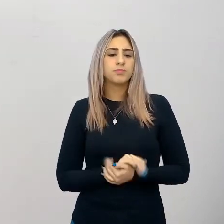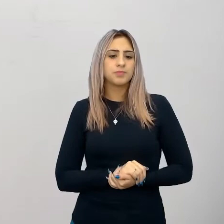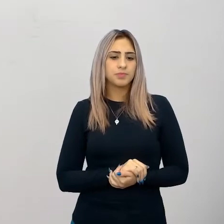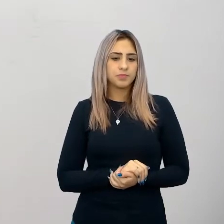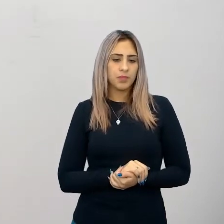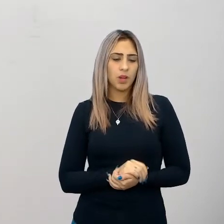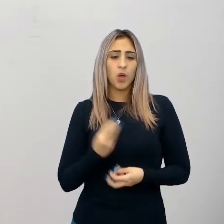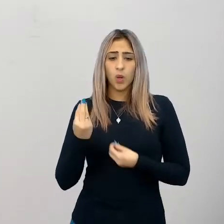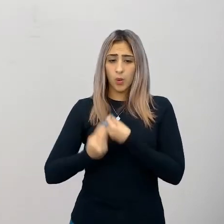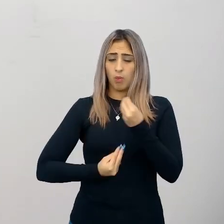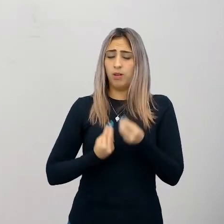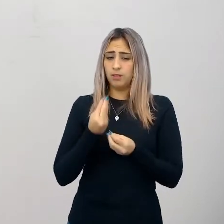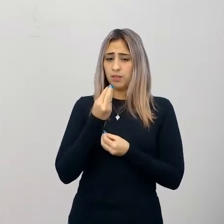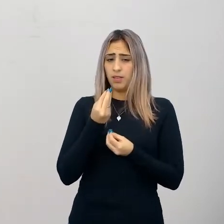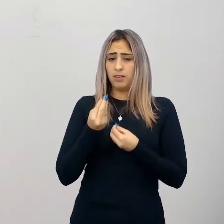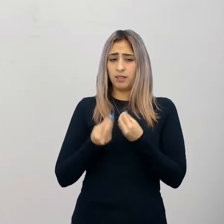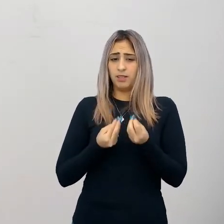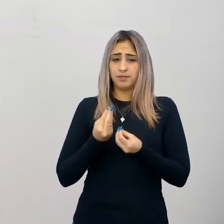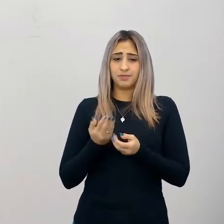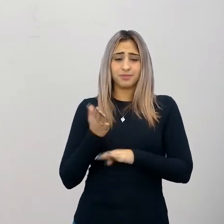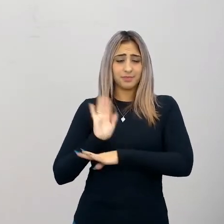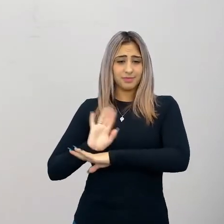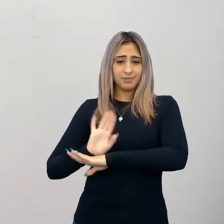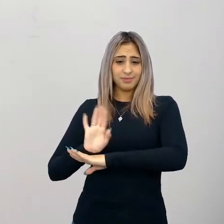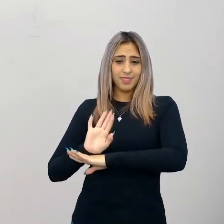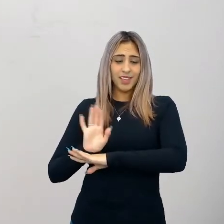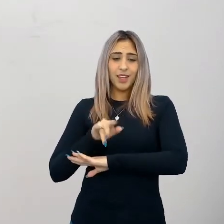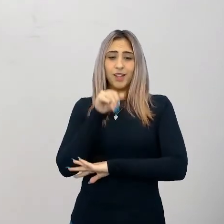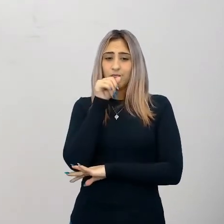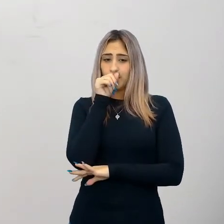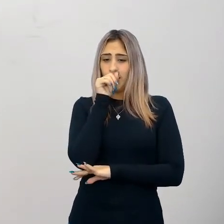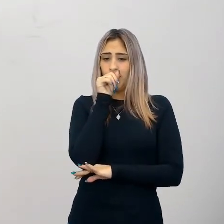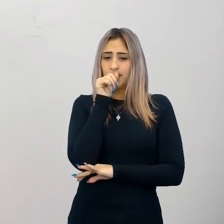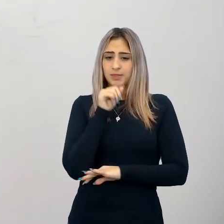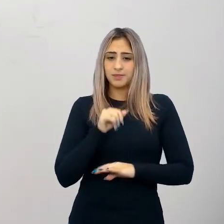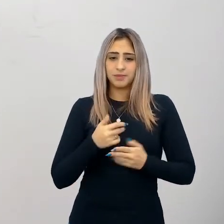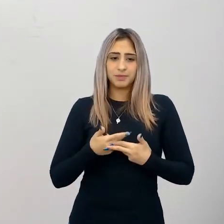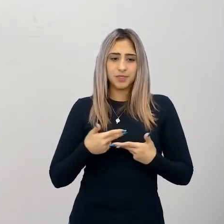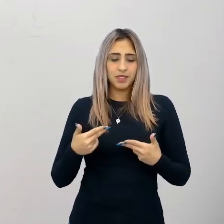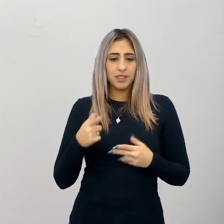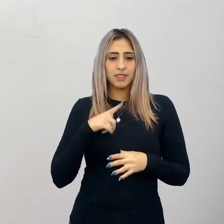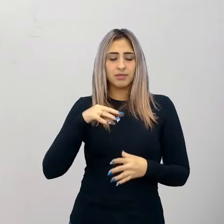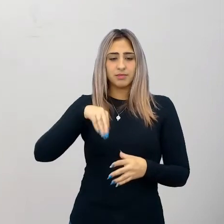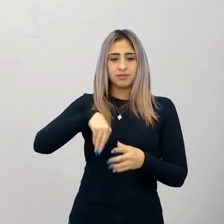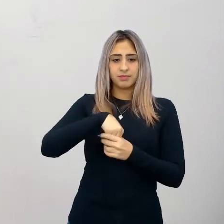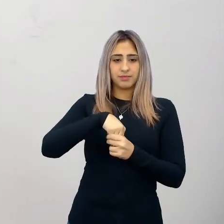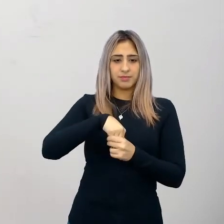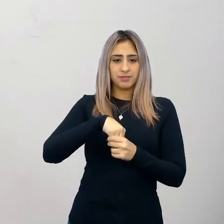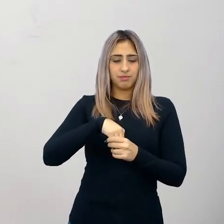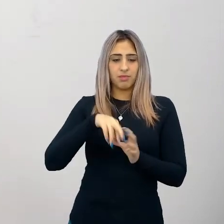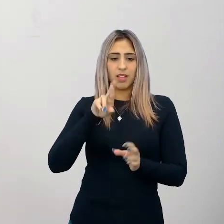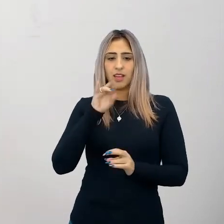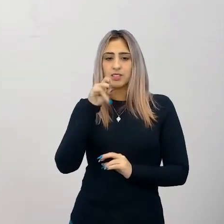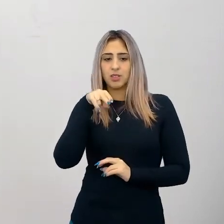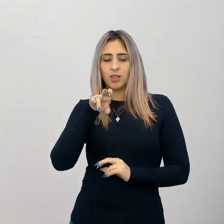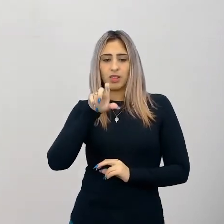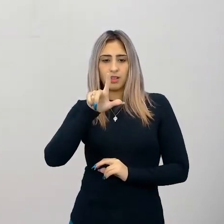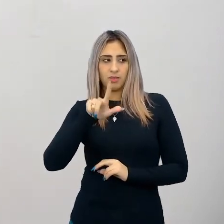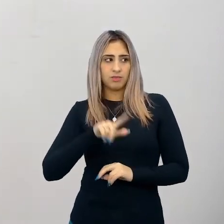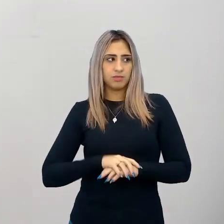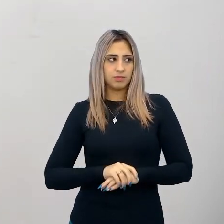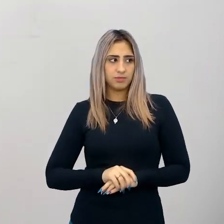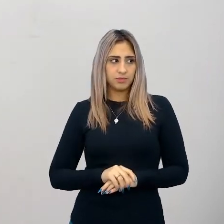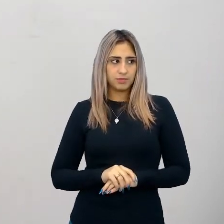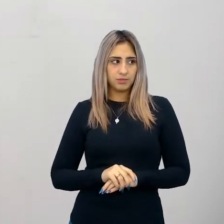assim, como é que o cinema é visto no Brasil? Porque no Brasil, quando a gente fala em cinema nacional, cinema brasileiro... filme nacional.